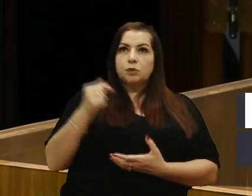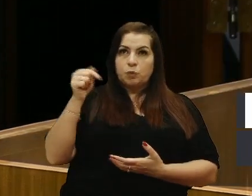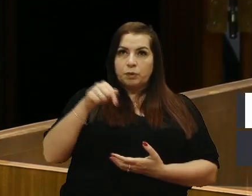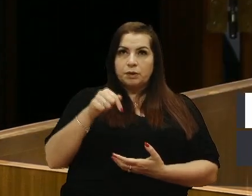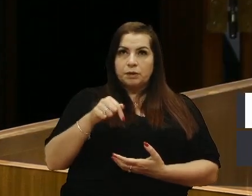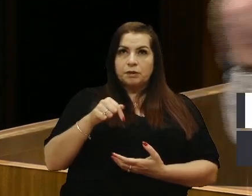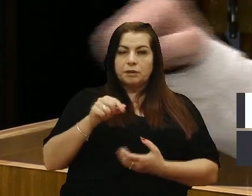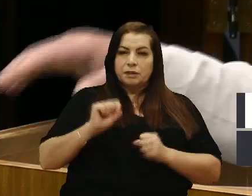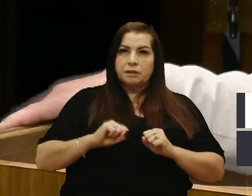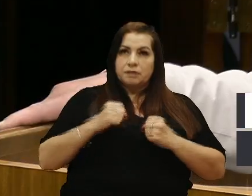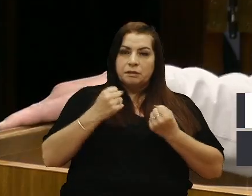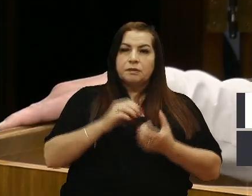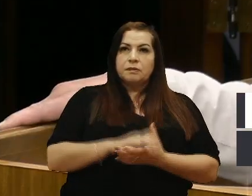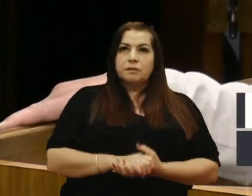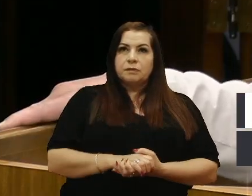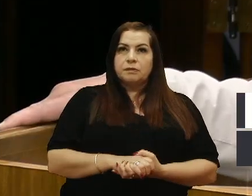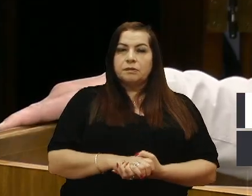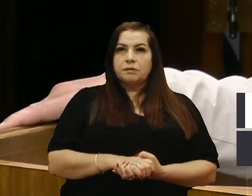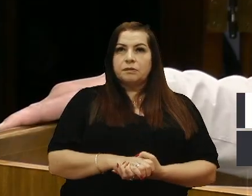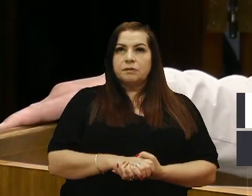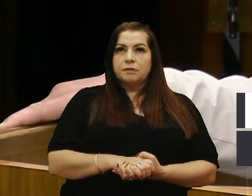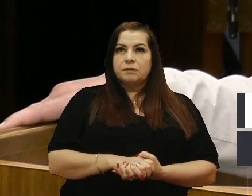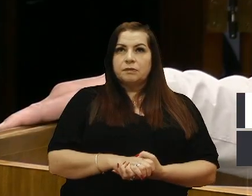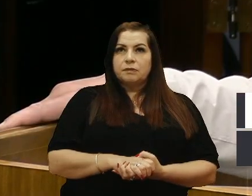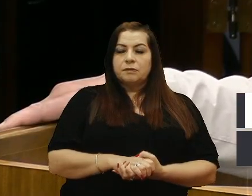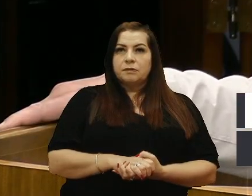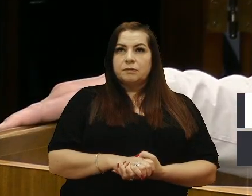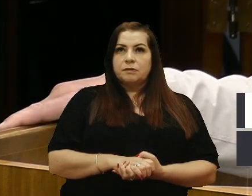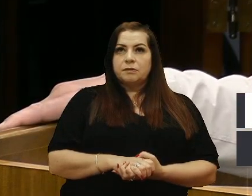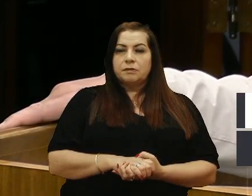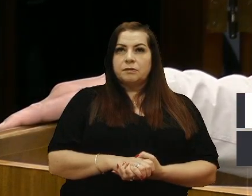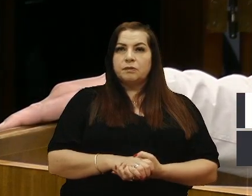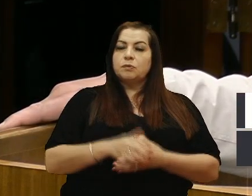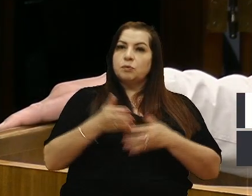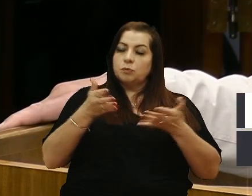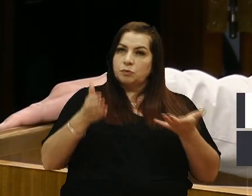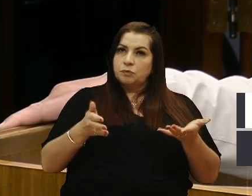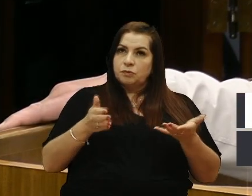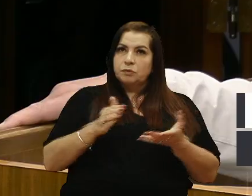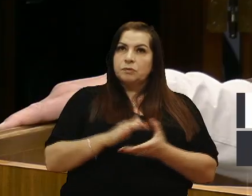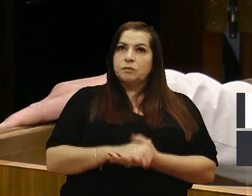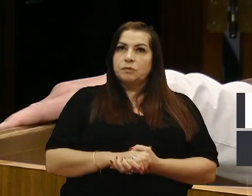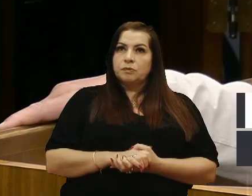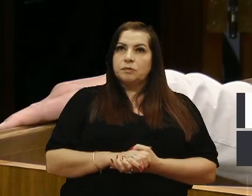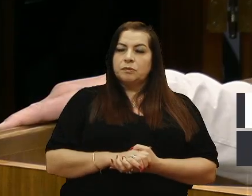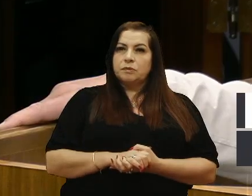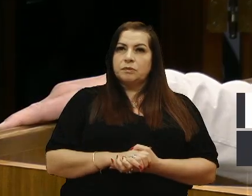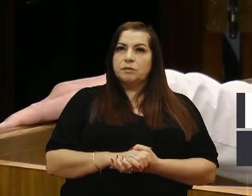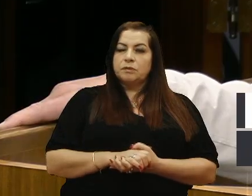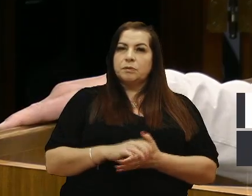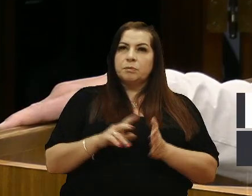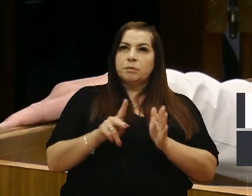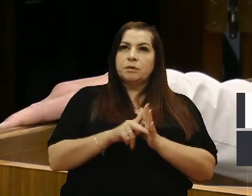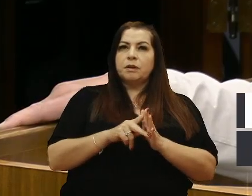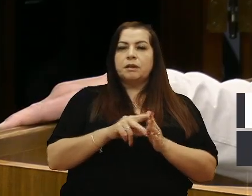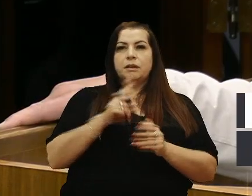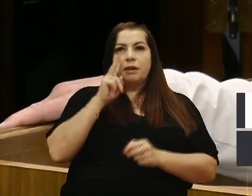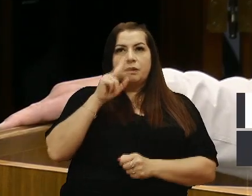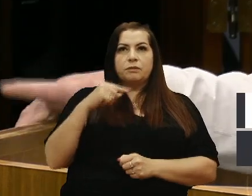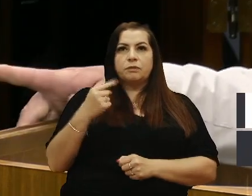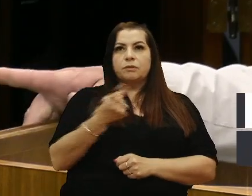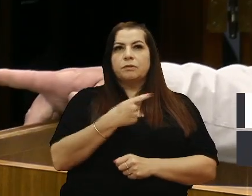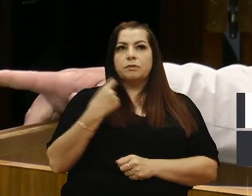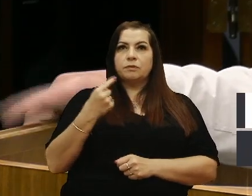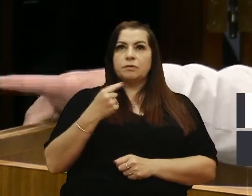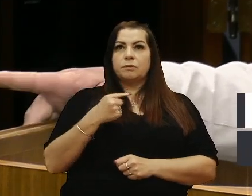aqui na defesa dos que hoje, pela natureza, são os mais fortes,